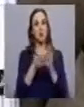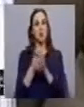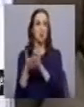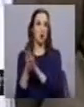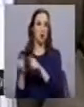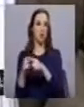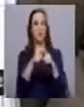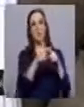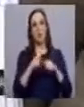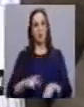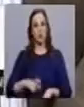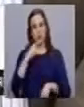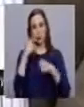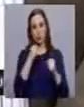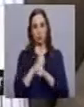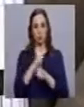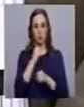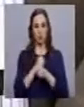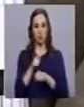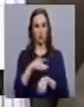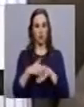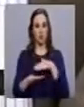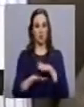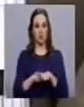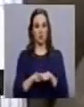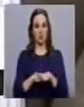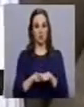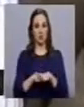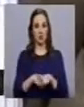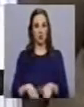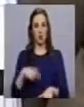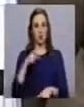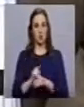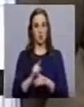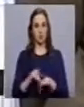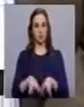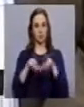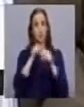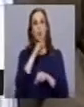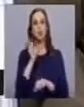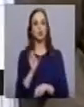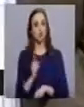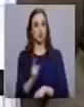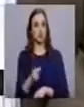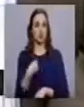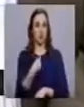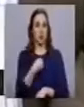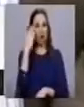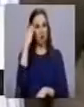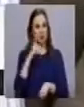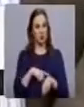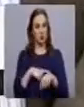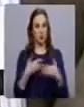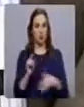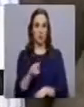essa riqueza para os trabalhadores, que são eles que produzem, enfim, essa mesma riqueza e desenvolvem o país. Portanto, é isto que nós consideramos que neste momento se deve dizer.